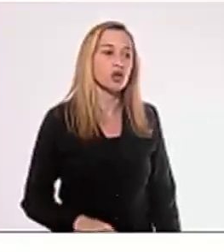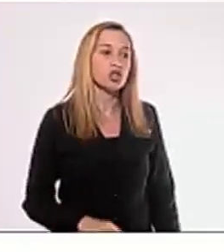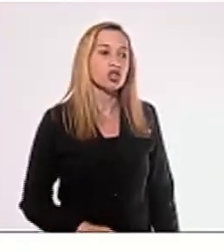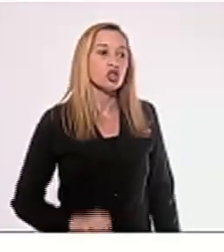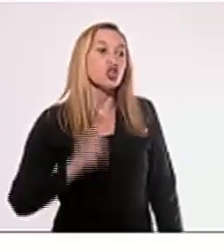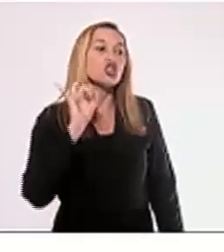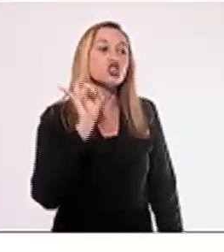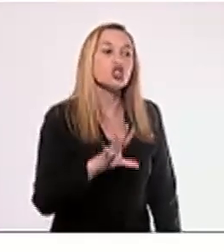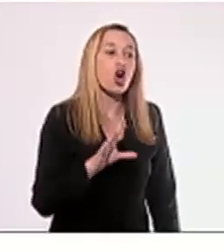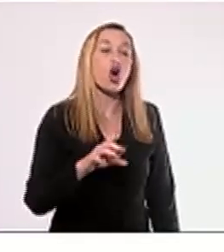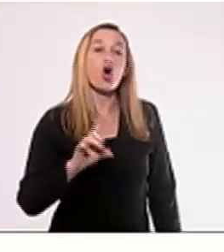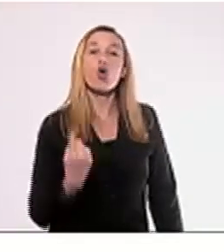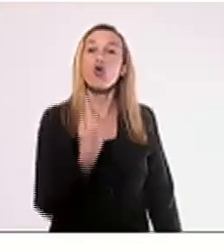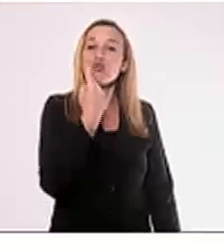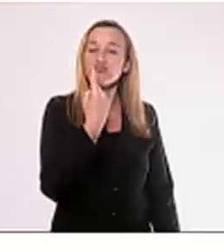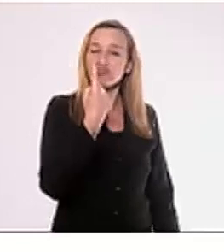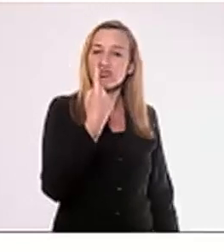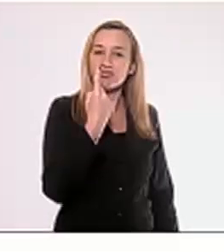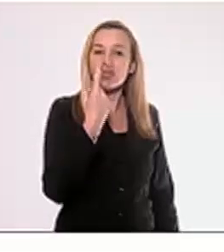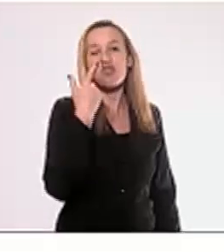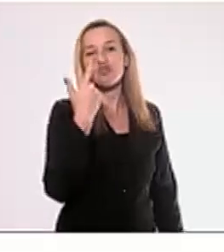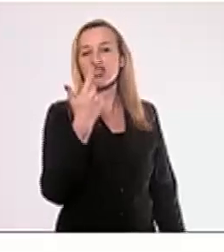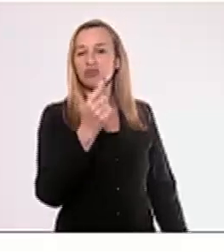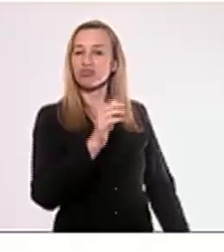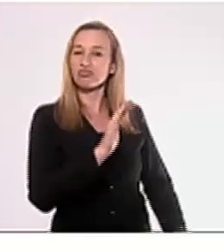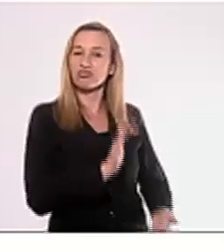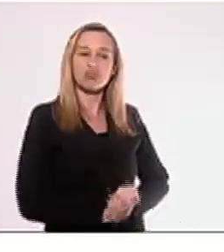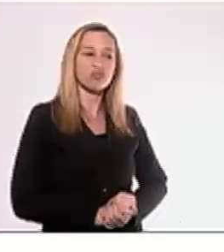um objeto em específico.